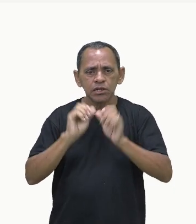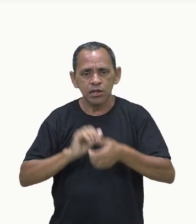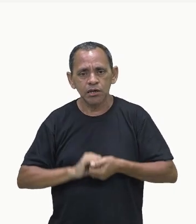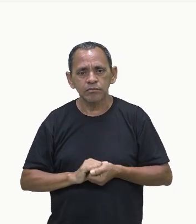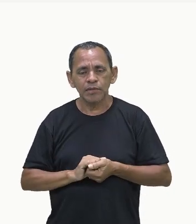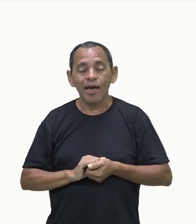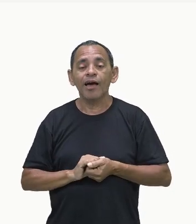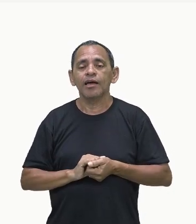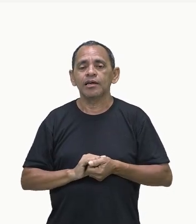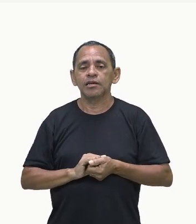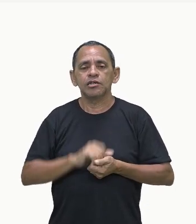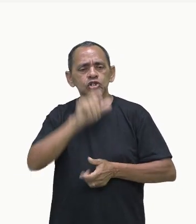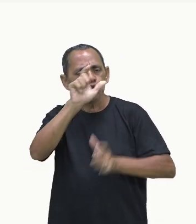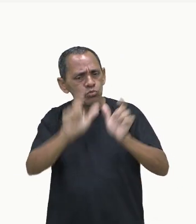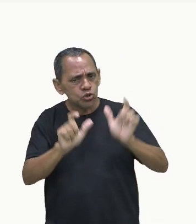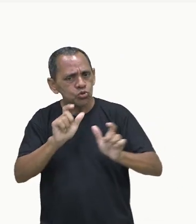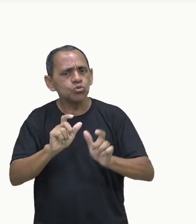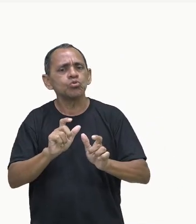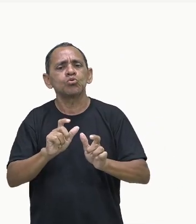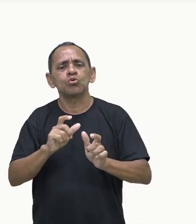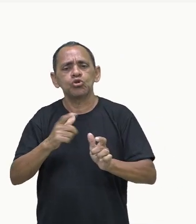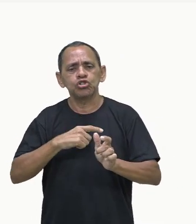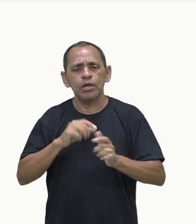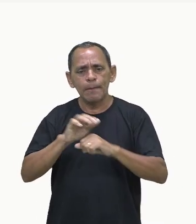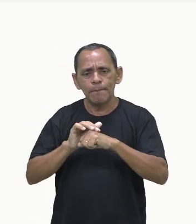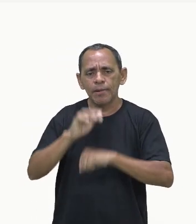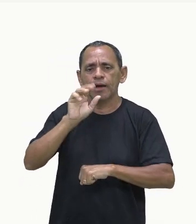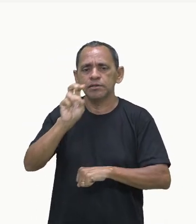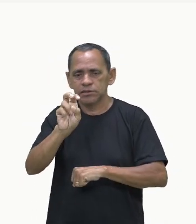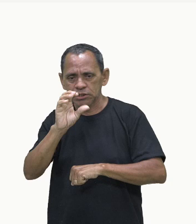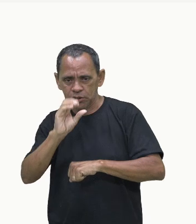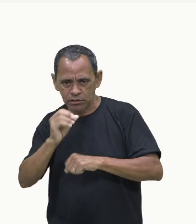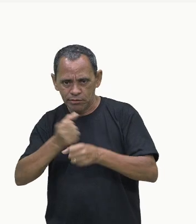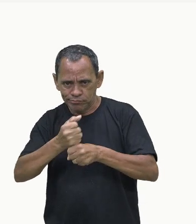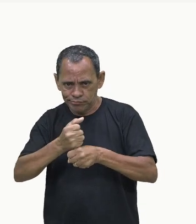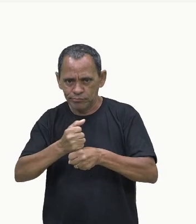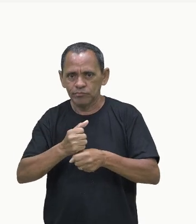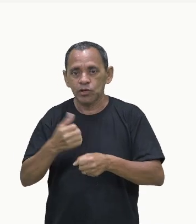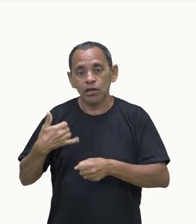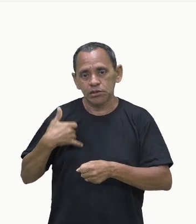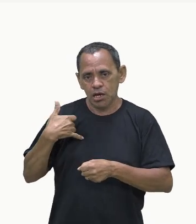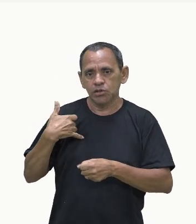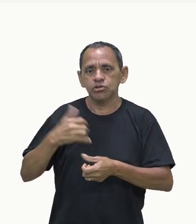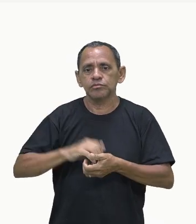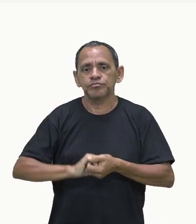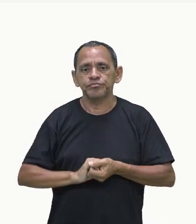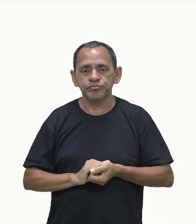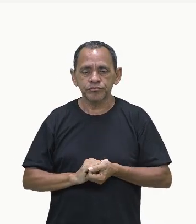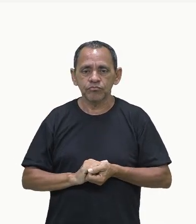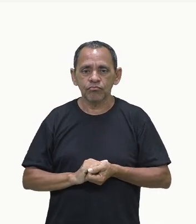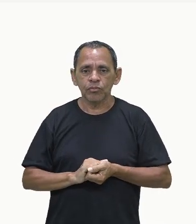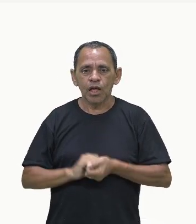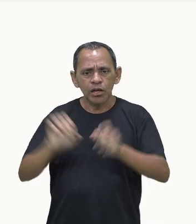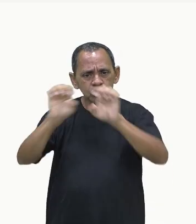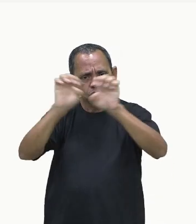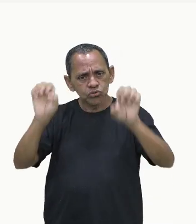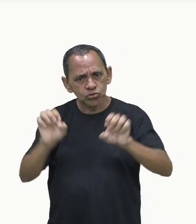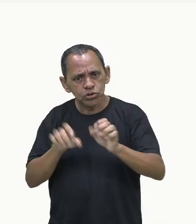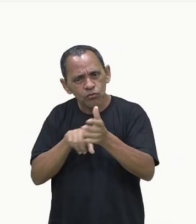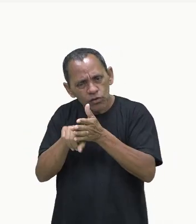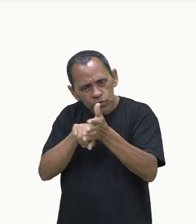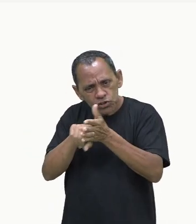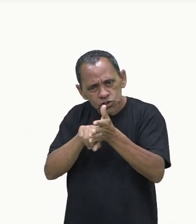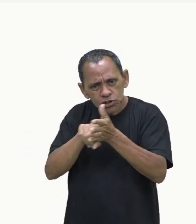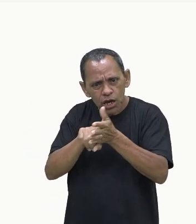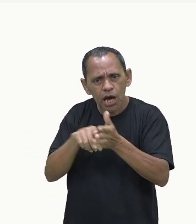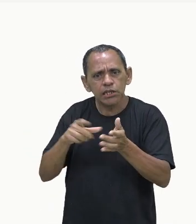50 anos, né, que estas estruturas foram desvendadas. E nós temos aqui toda a complexidade.